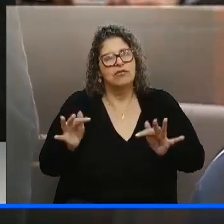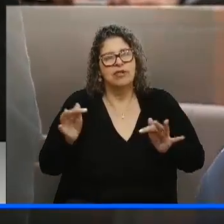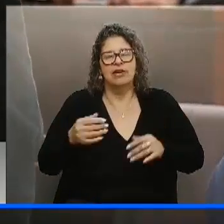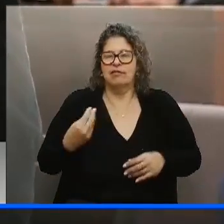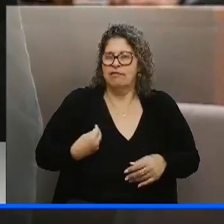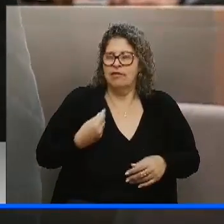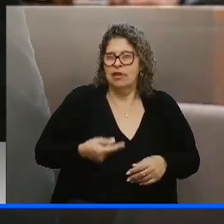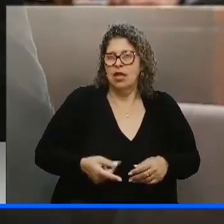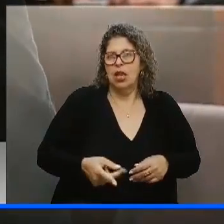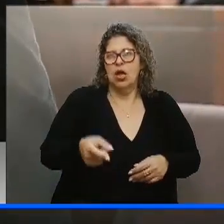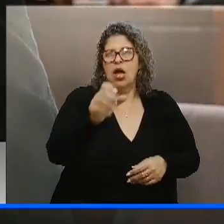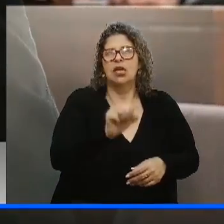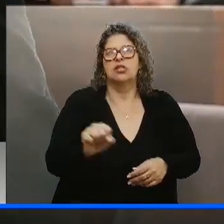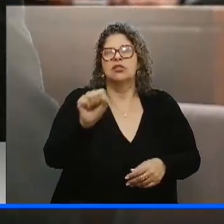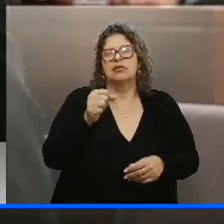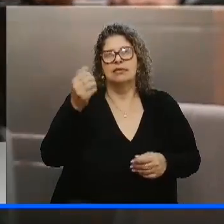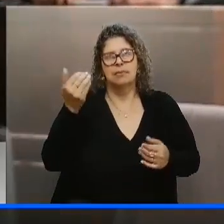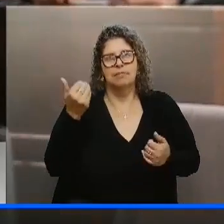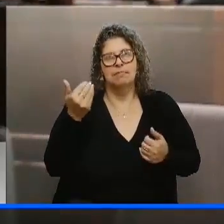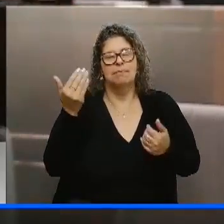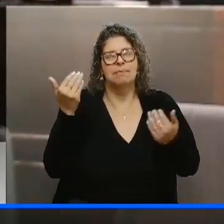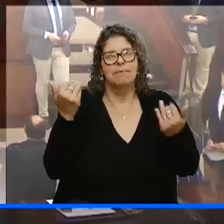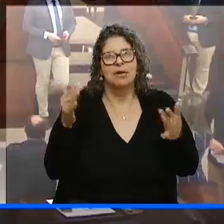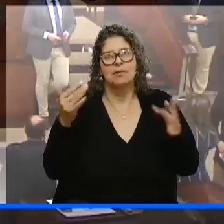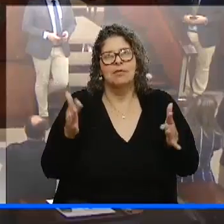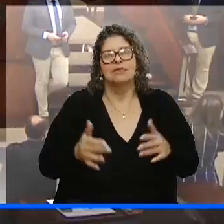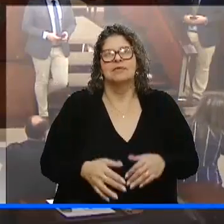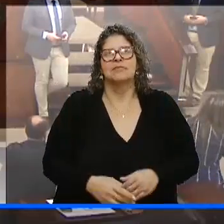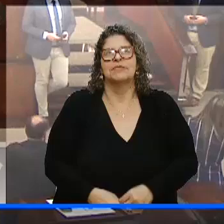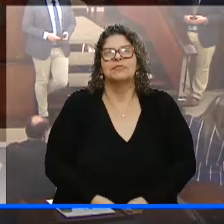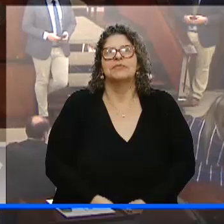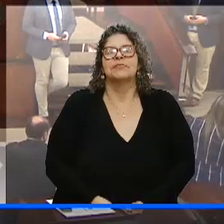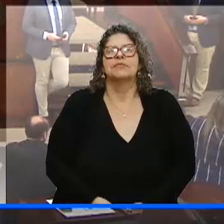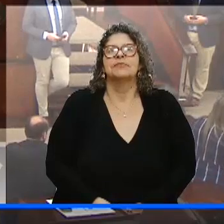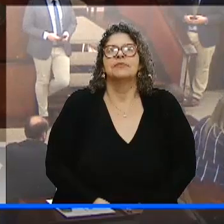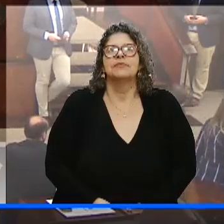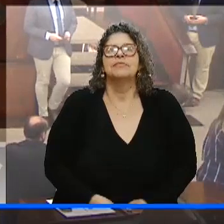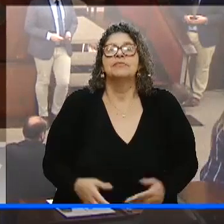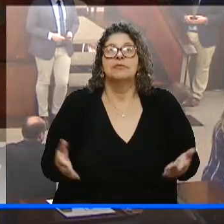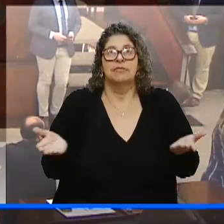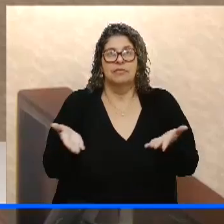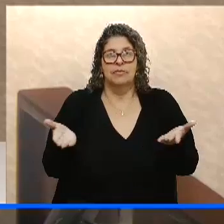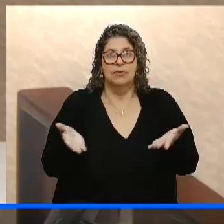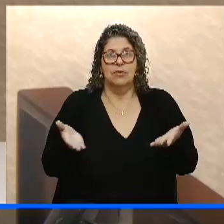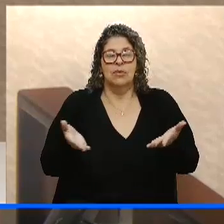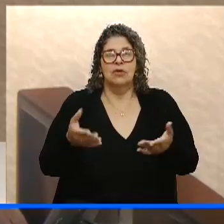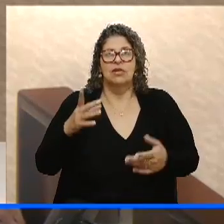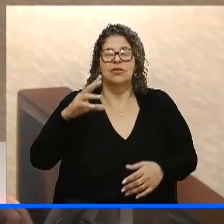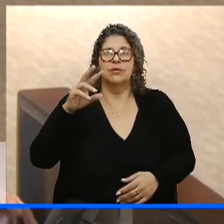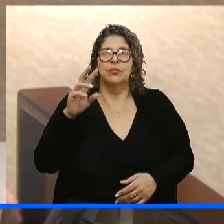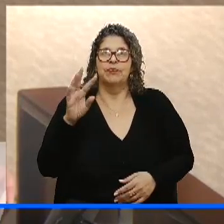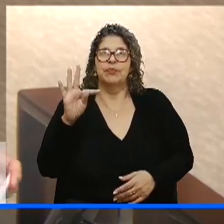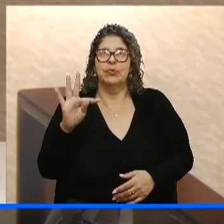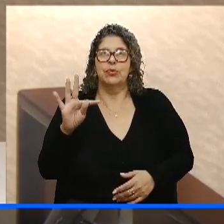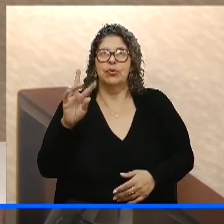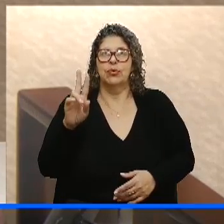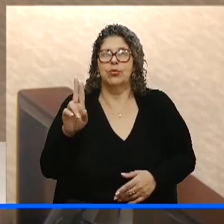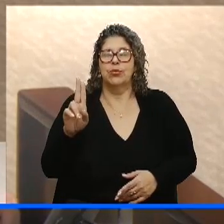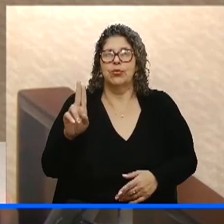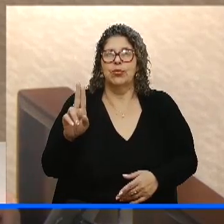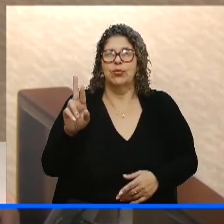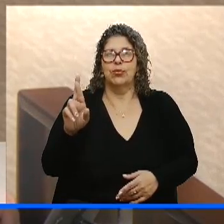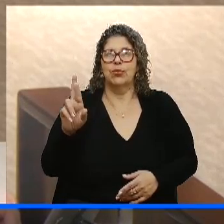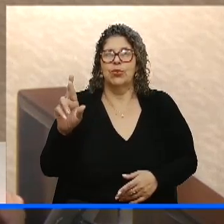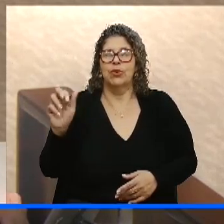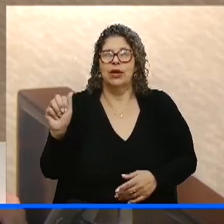à associação para bem executado e que viana você dá parte do torrão a bancada do